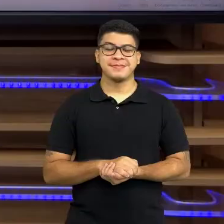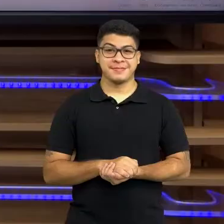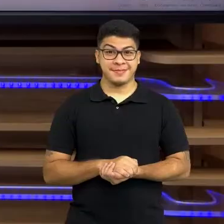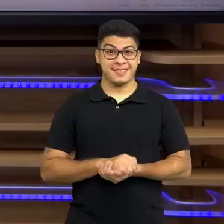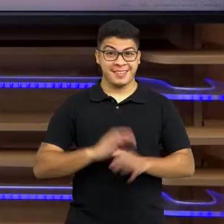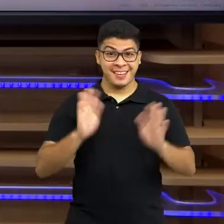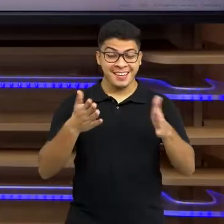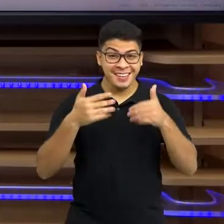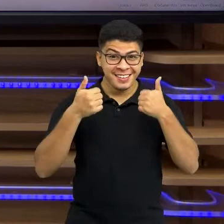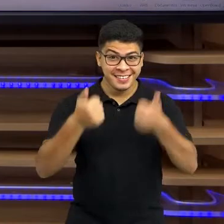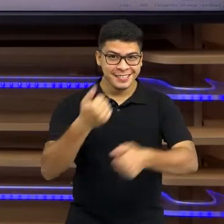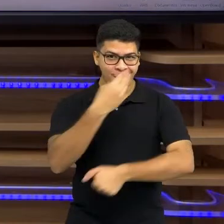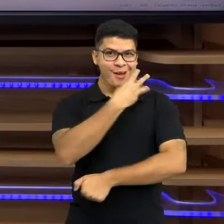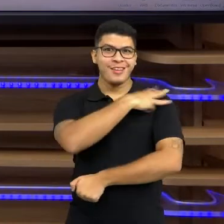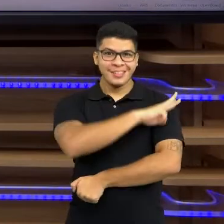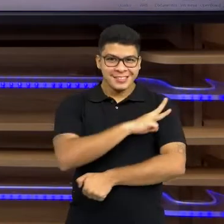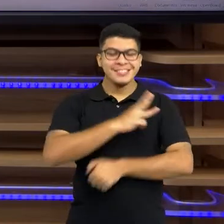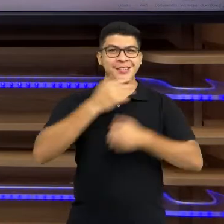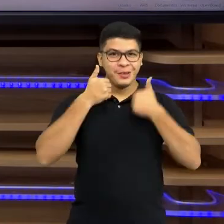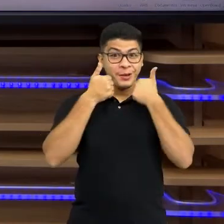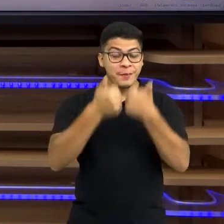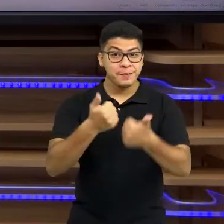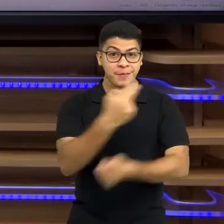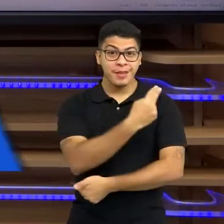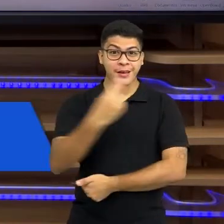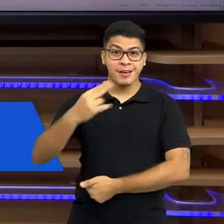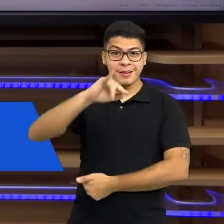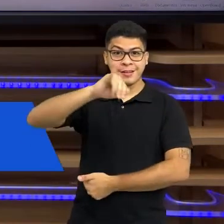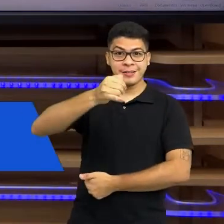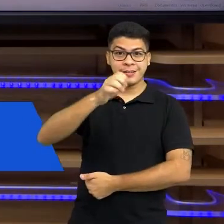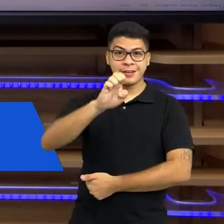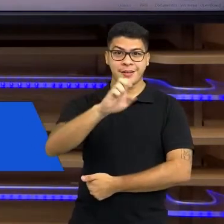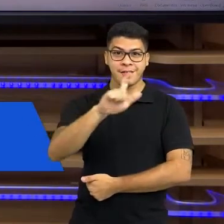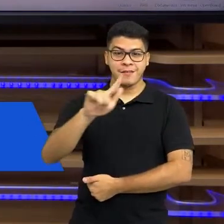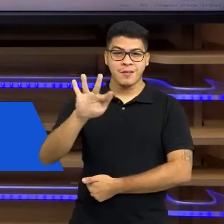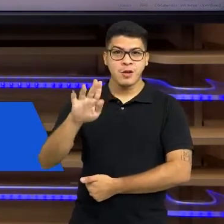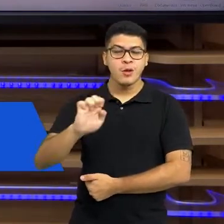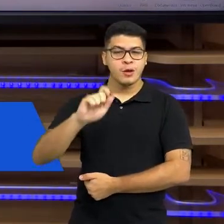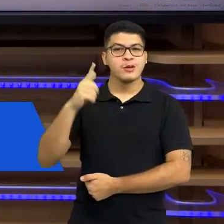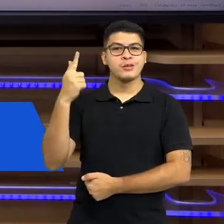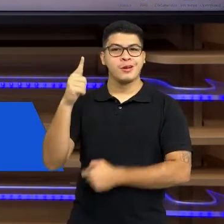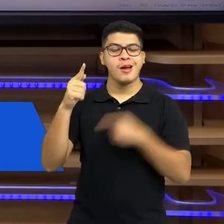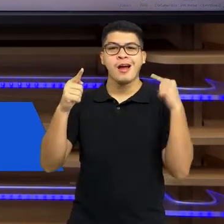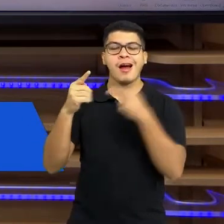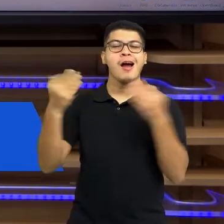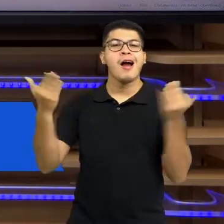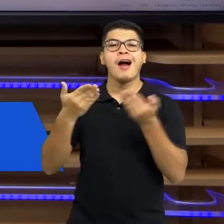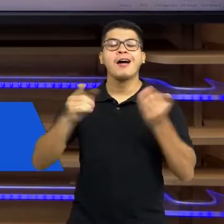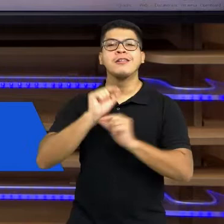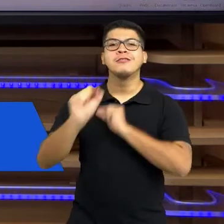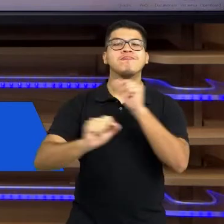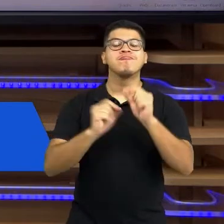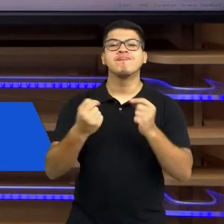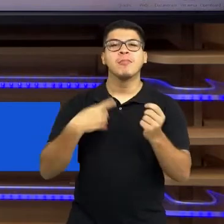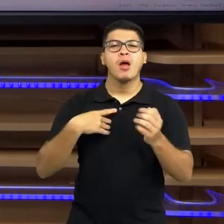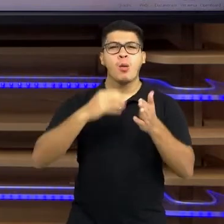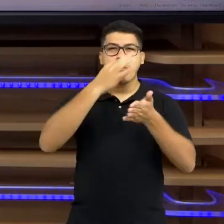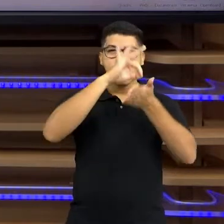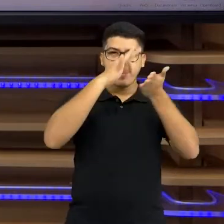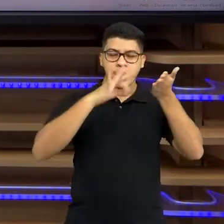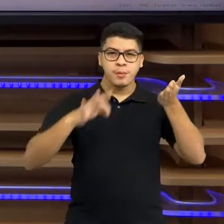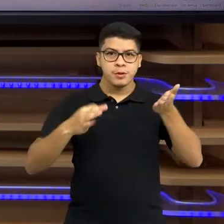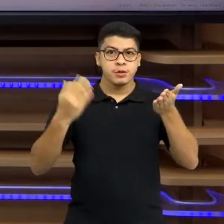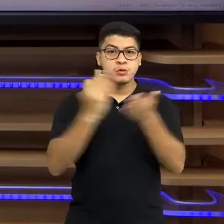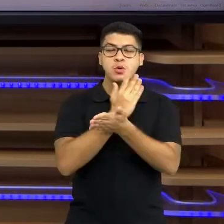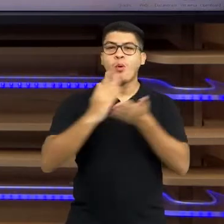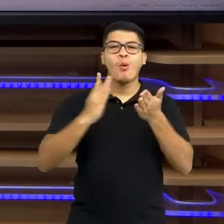E aí, pessoal do Terceirão, tudo bem com vocês? Eu sou o professor Jefferson, de Geografia. Agora, pessoal, teremos a correção